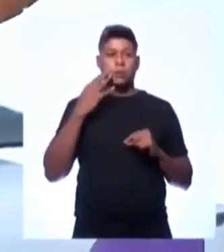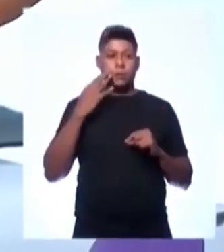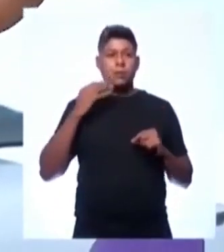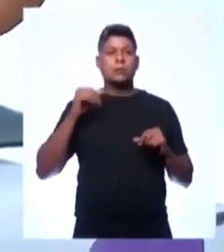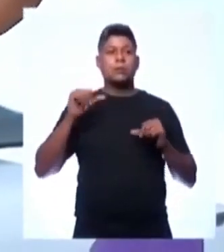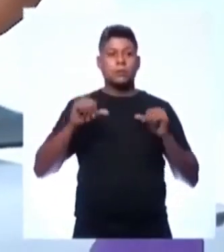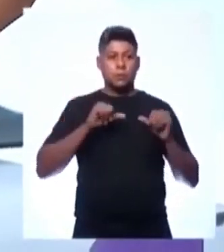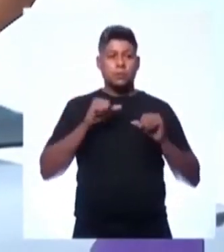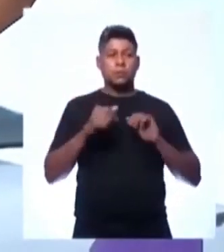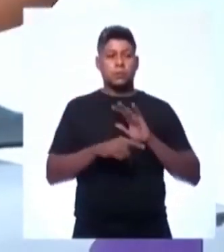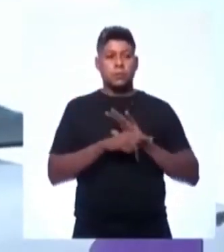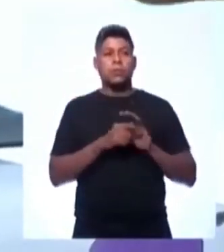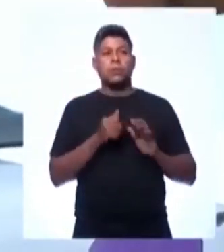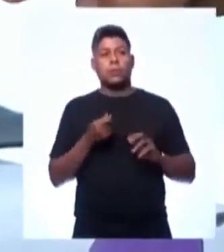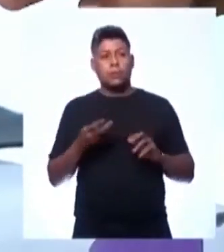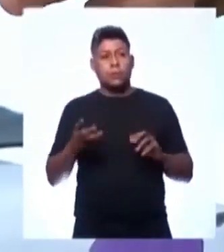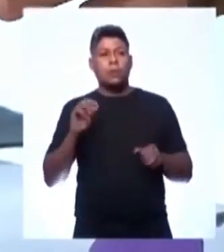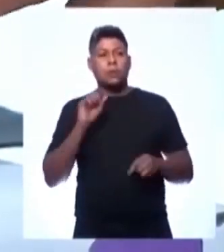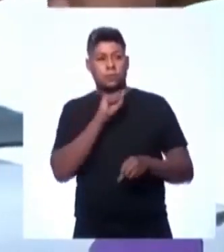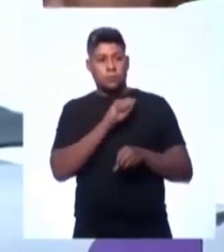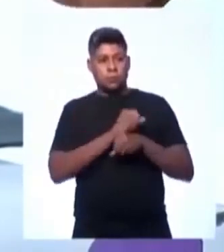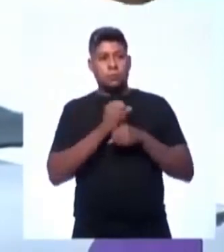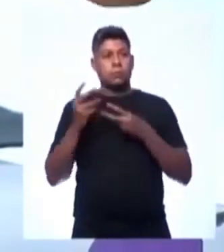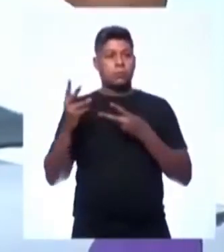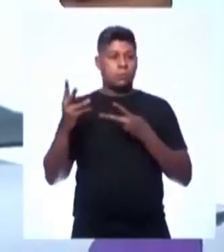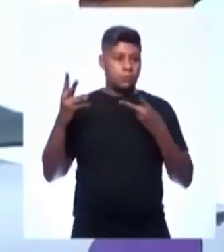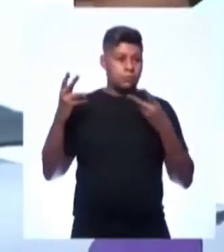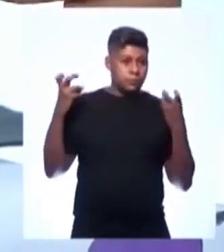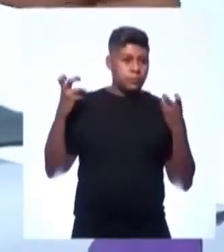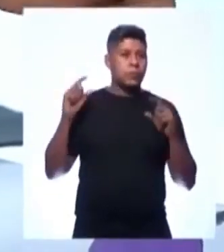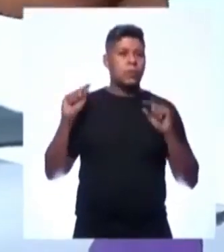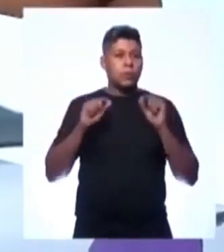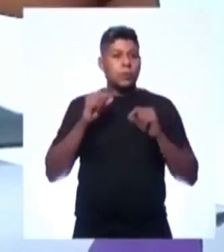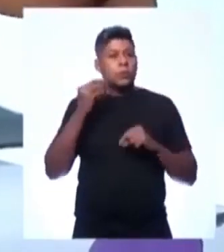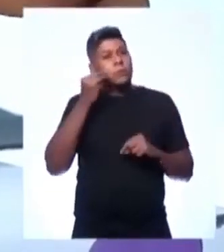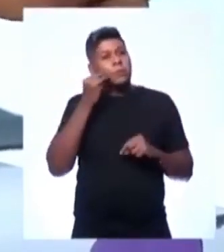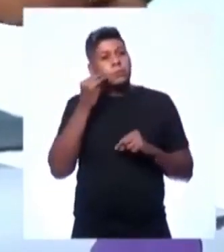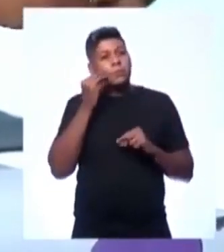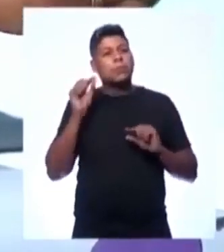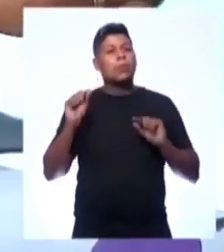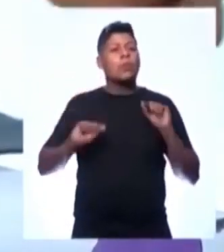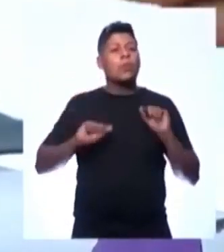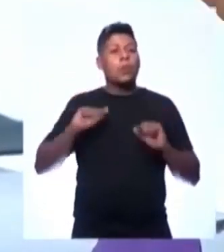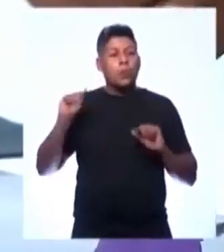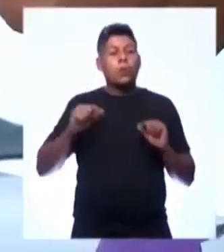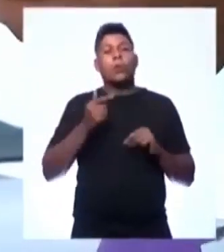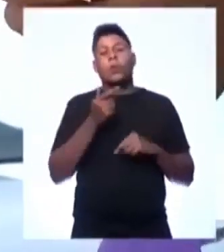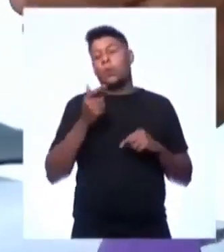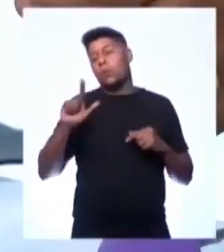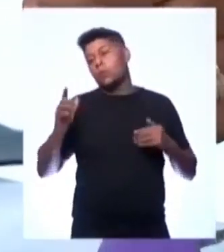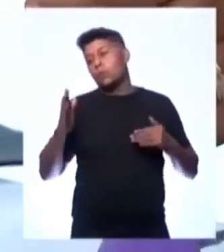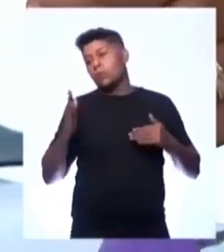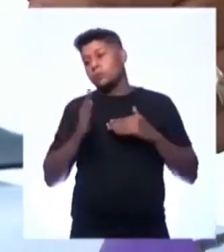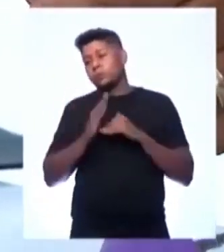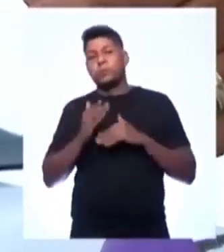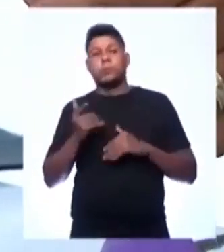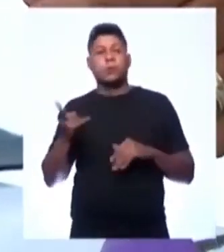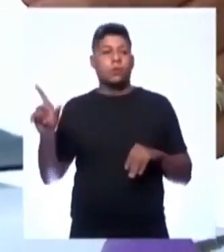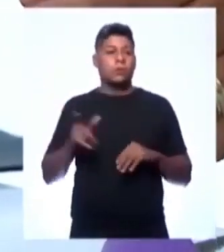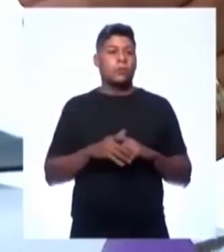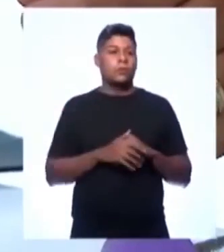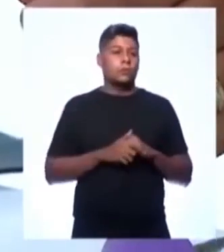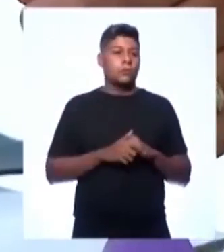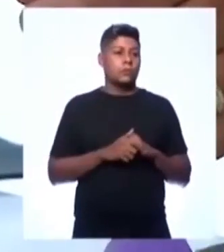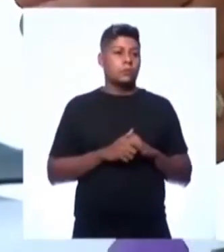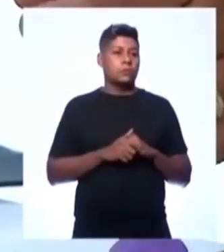aqui, né? Por causa da intensidade. Se eu dar uma pausinha, dá para a gente observar aqui a tendência dela de ir para o outro lado, né? Então, de novo, Isso.